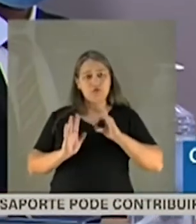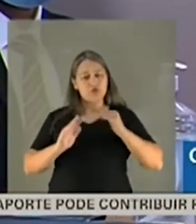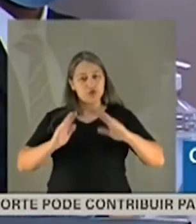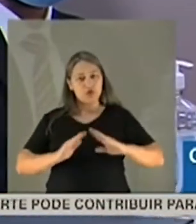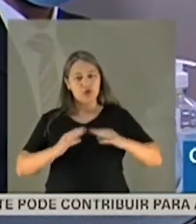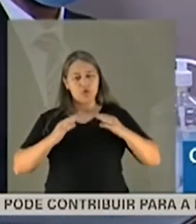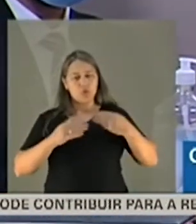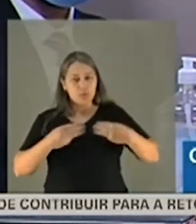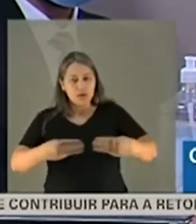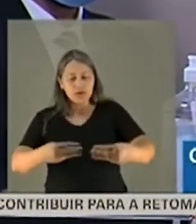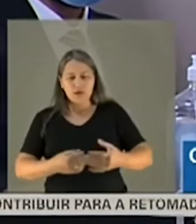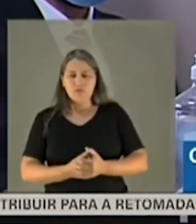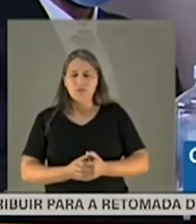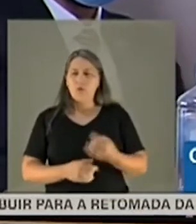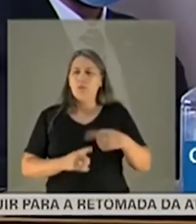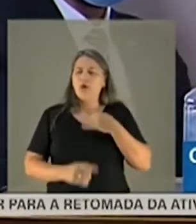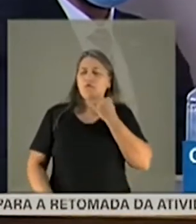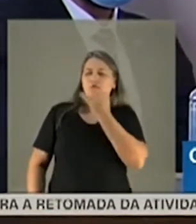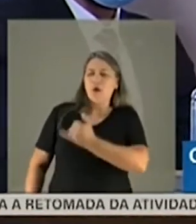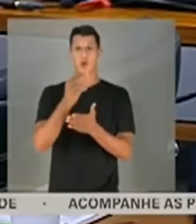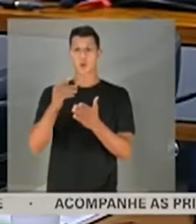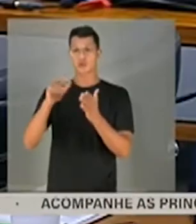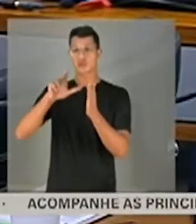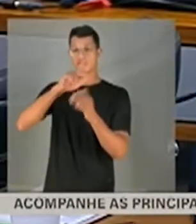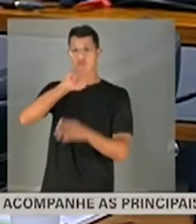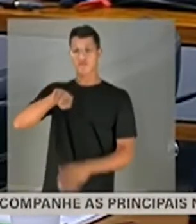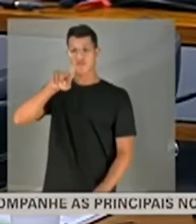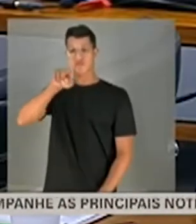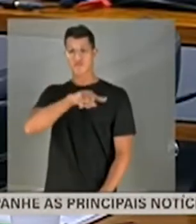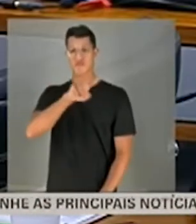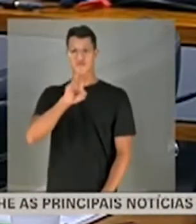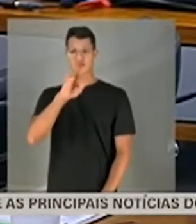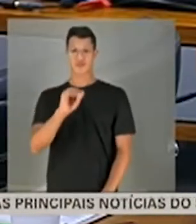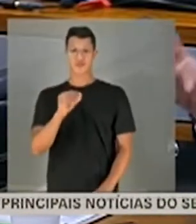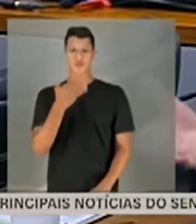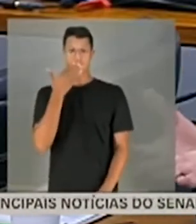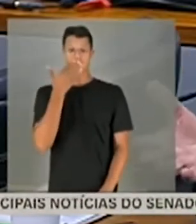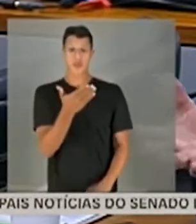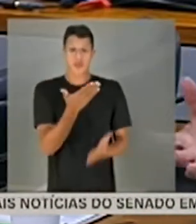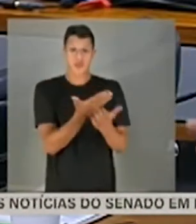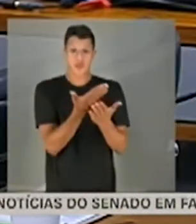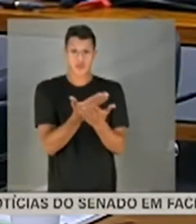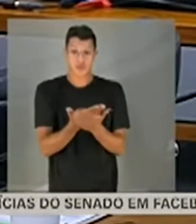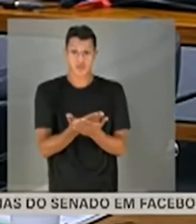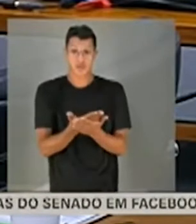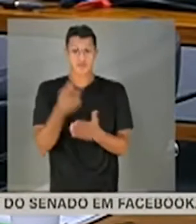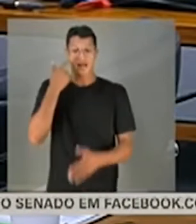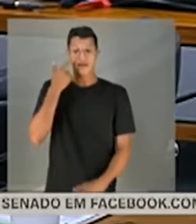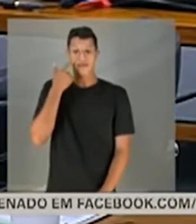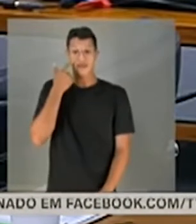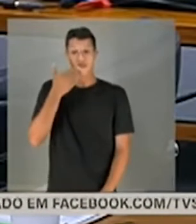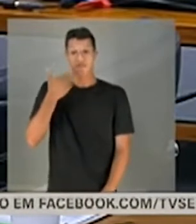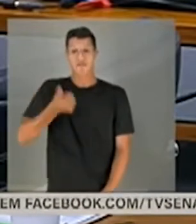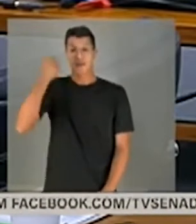justamente fazer uma votação. Por que Vossa Excelência não disse isso para ela? Hein? O que Vossa Excelência fez foi pedir um estudo para ver a